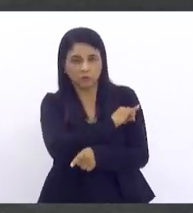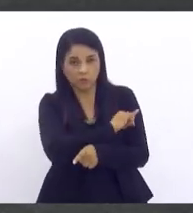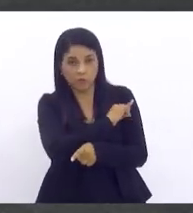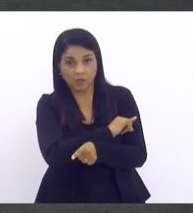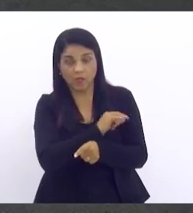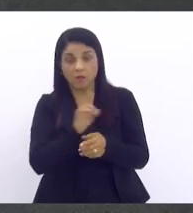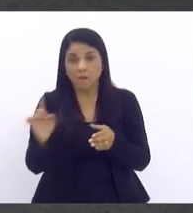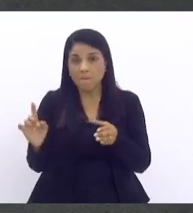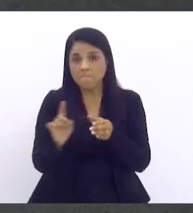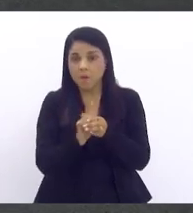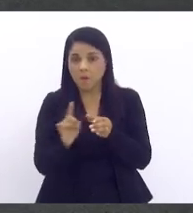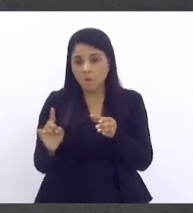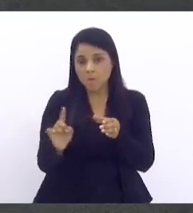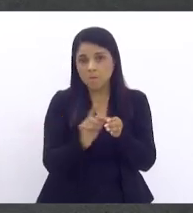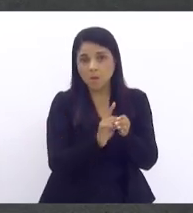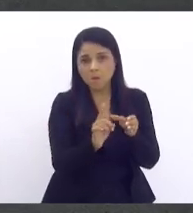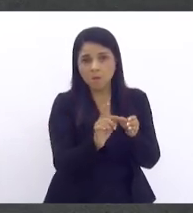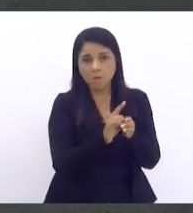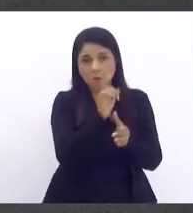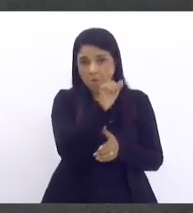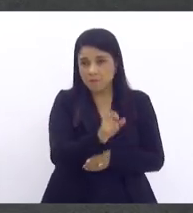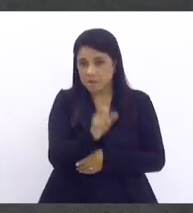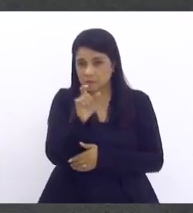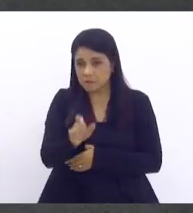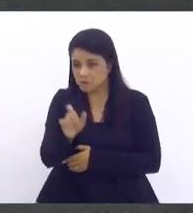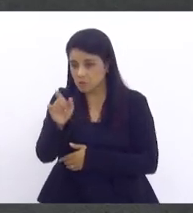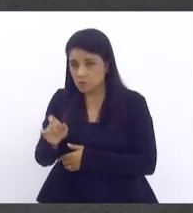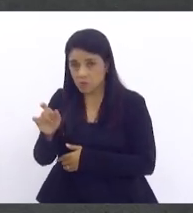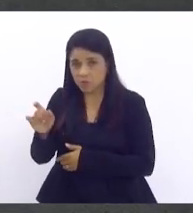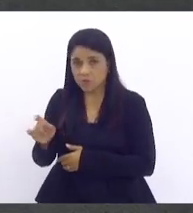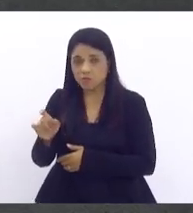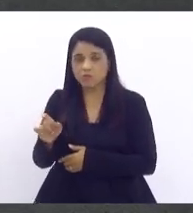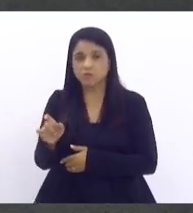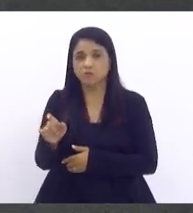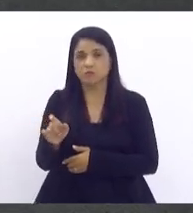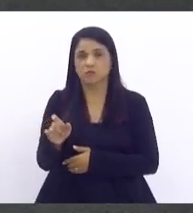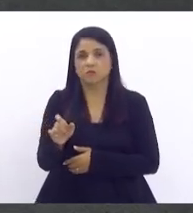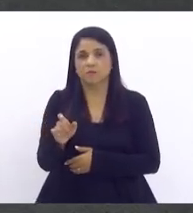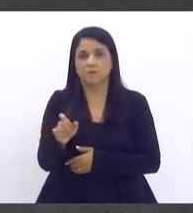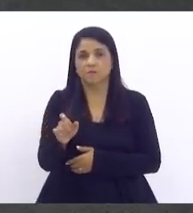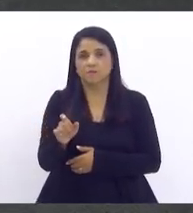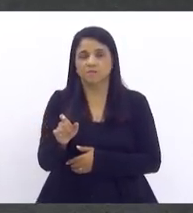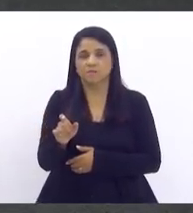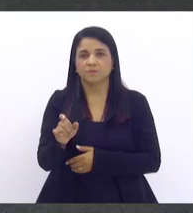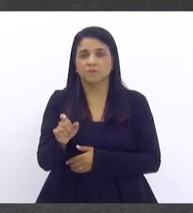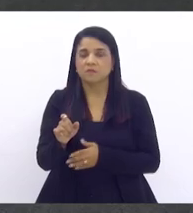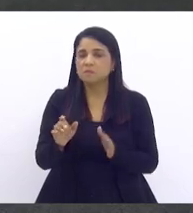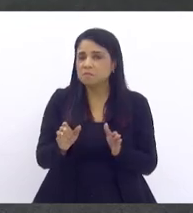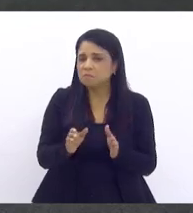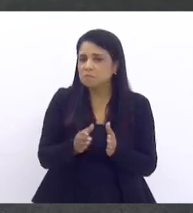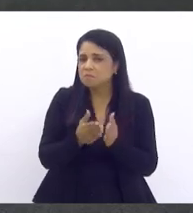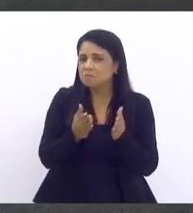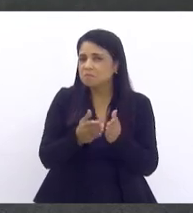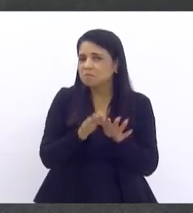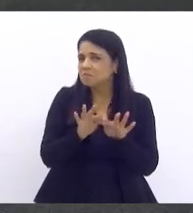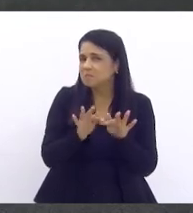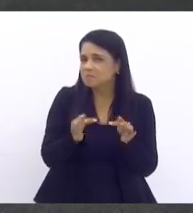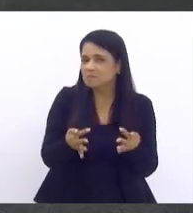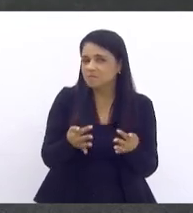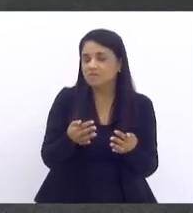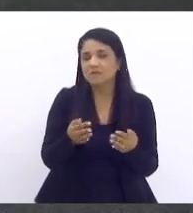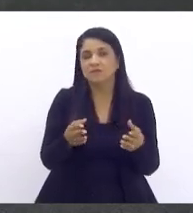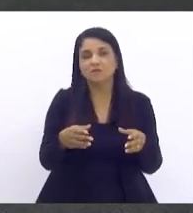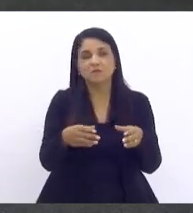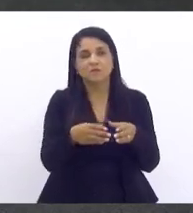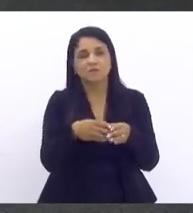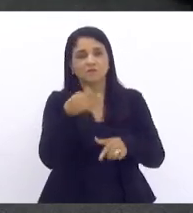majoritariamente por pessoas de origem mais humilde da classe